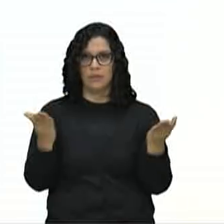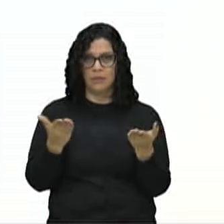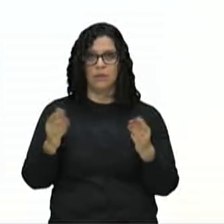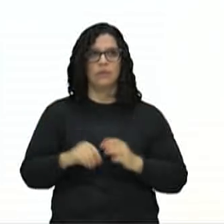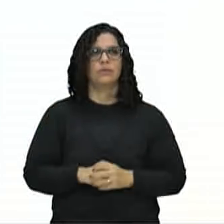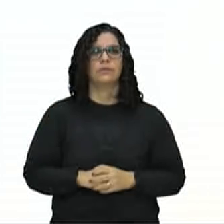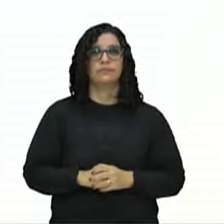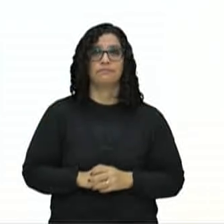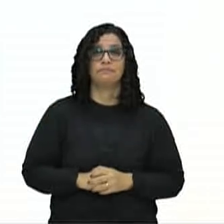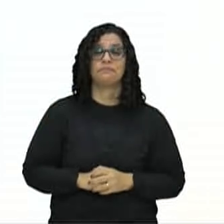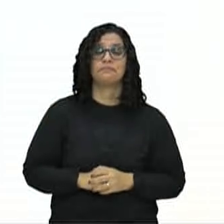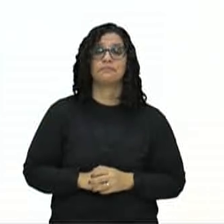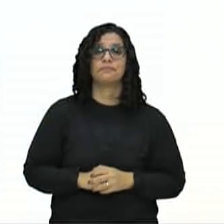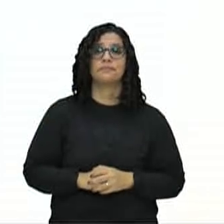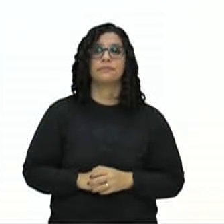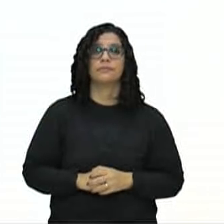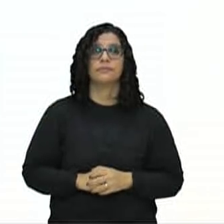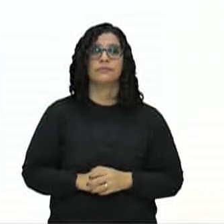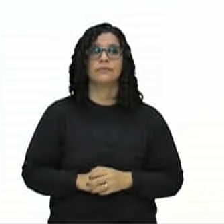2, ok?